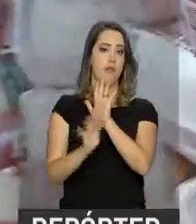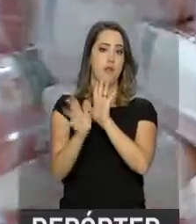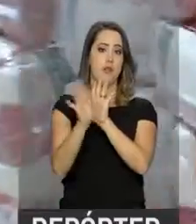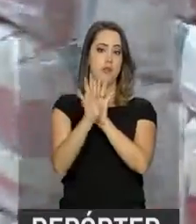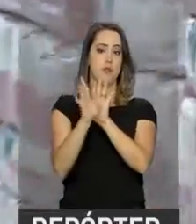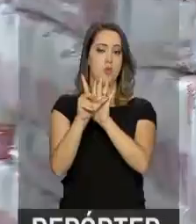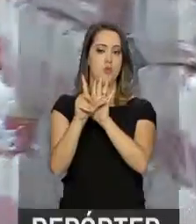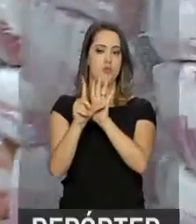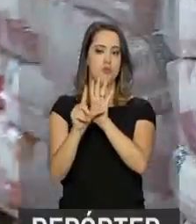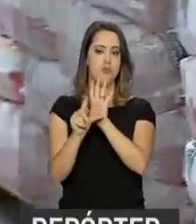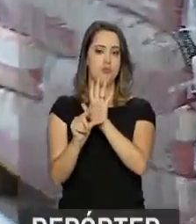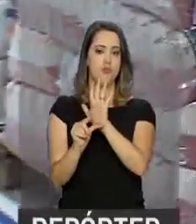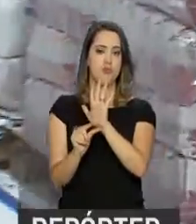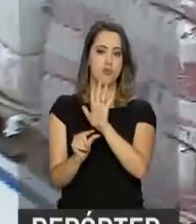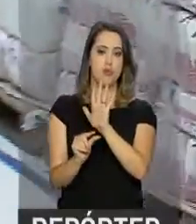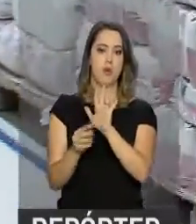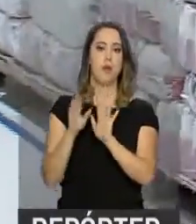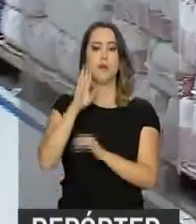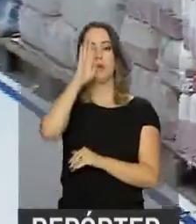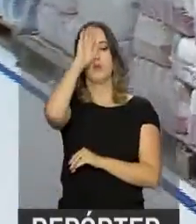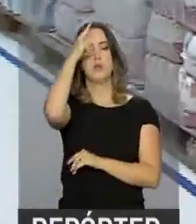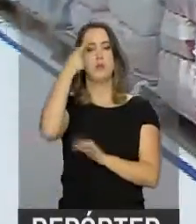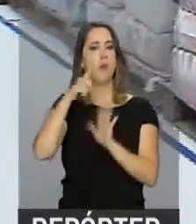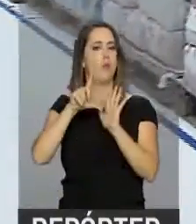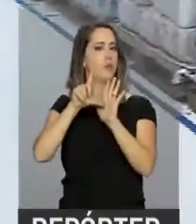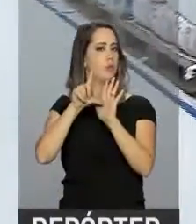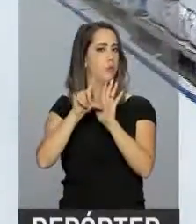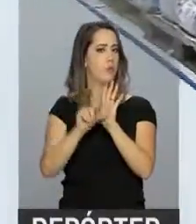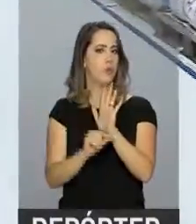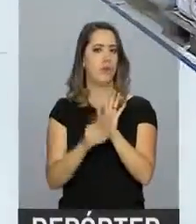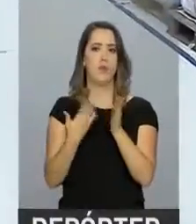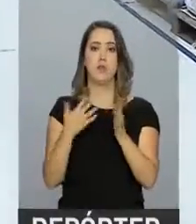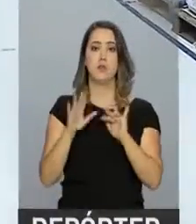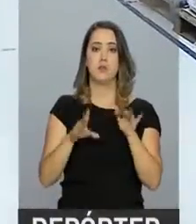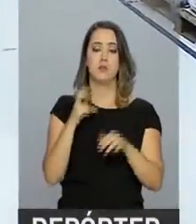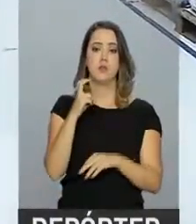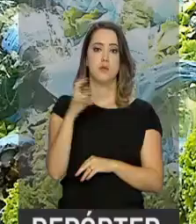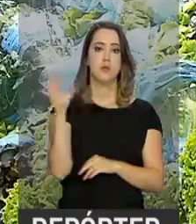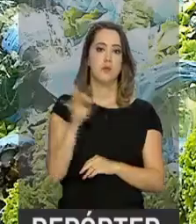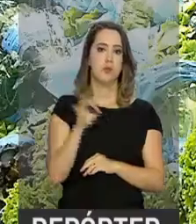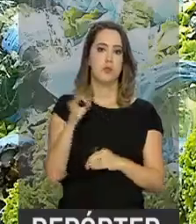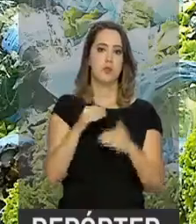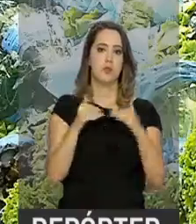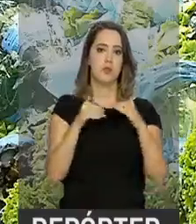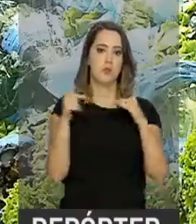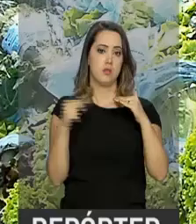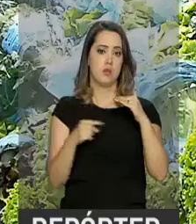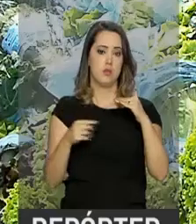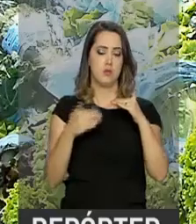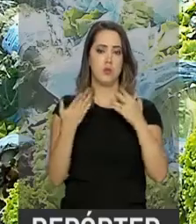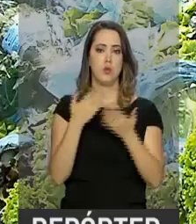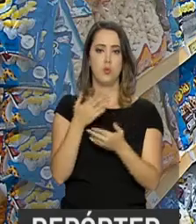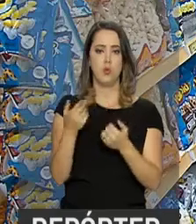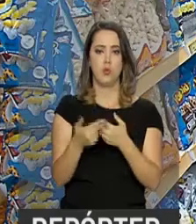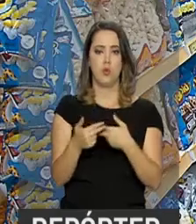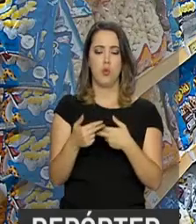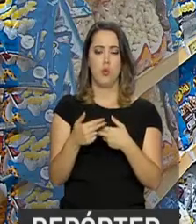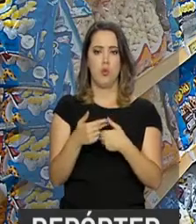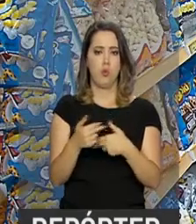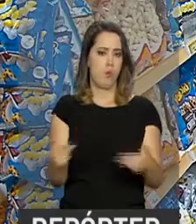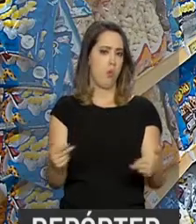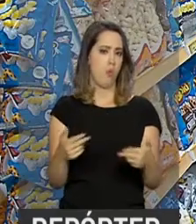setor de alimentos. Nós estamos com uma deflação que chega a 5%. Produtos básicos